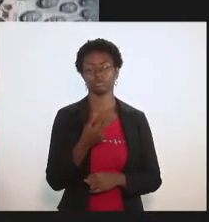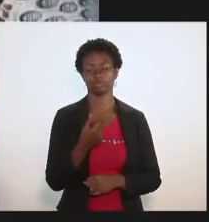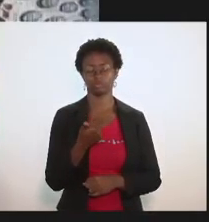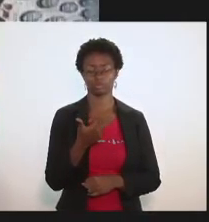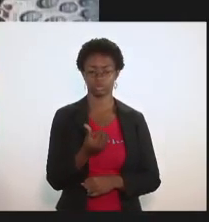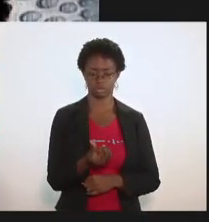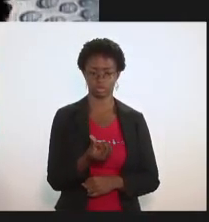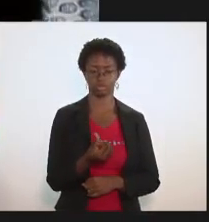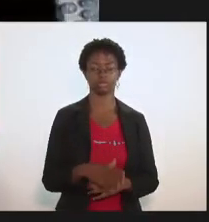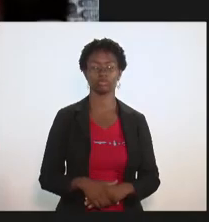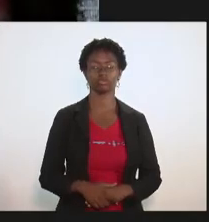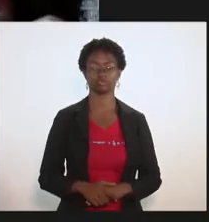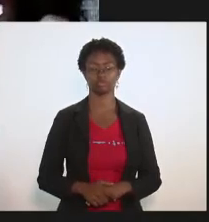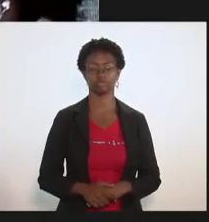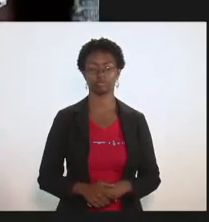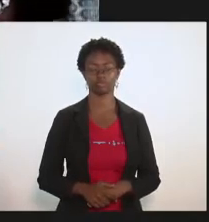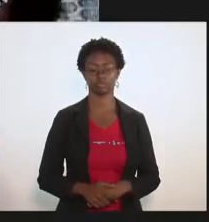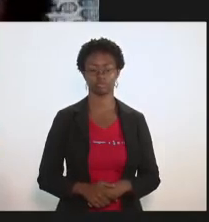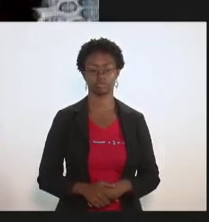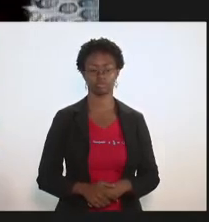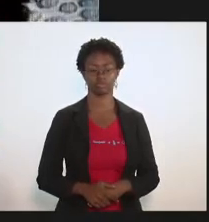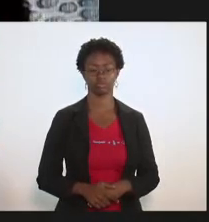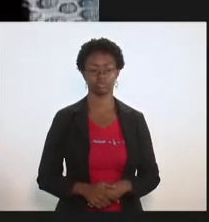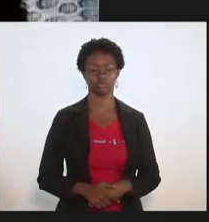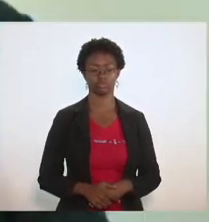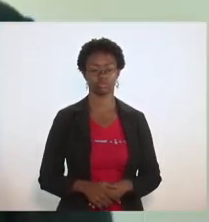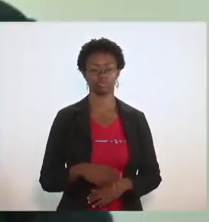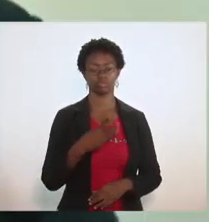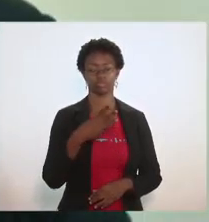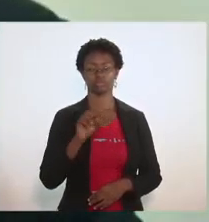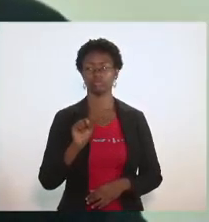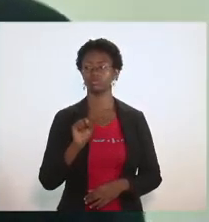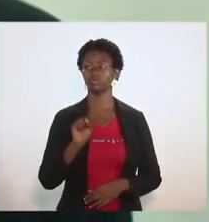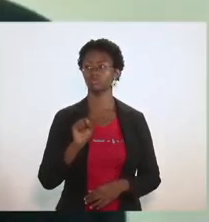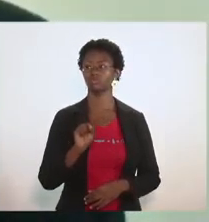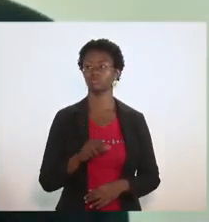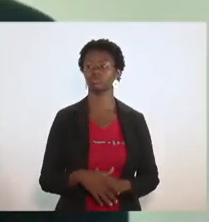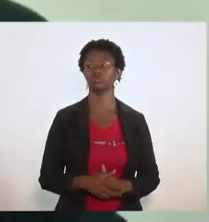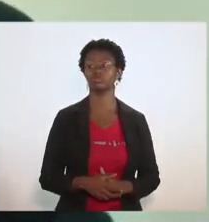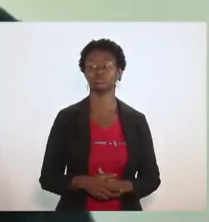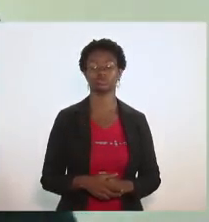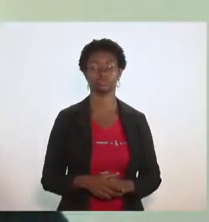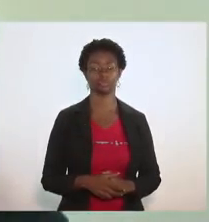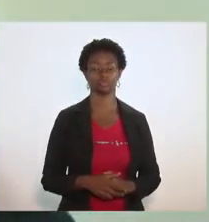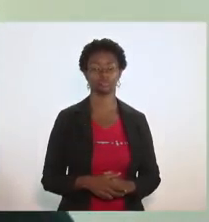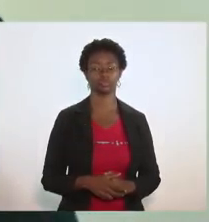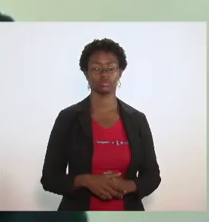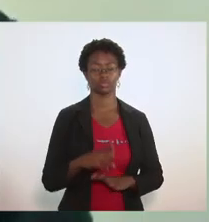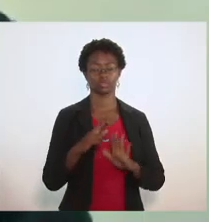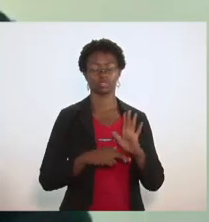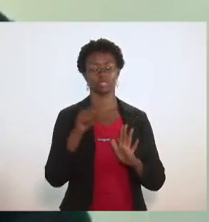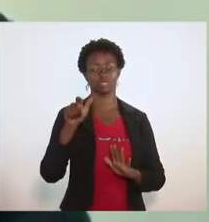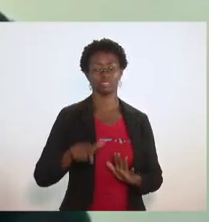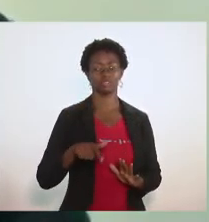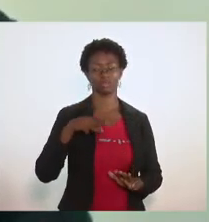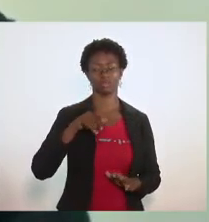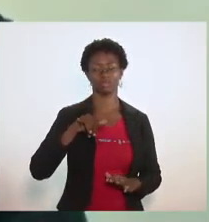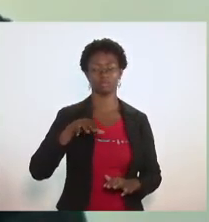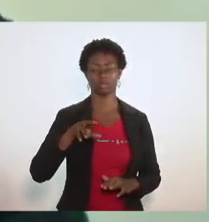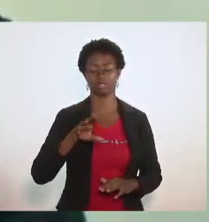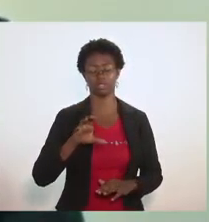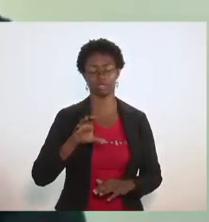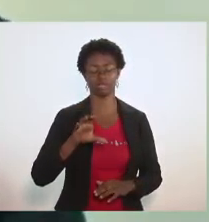então. Volta semana que vem, uma verificação aqui da presidência para saber. A lei é 7355 de